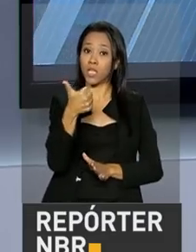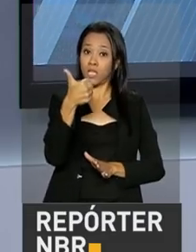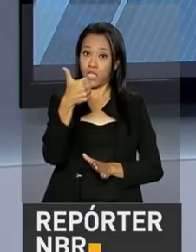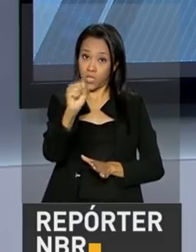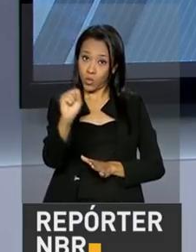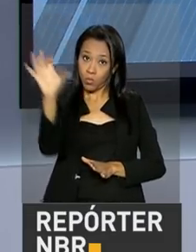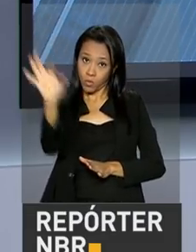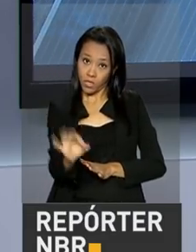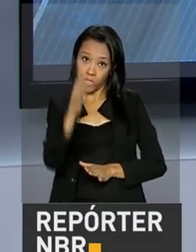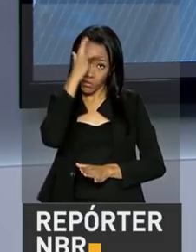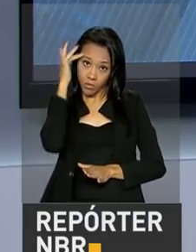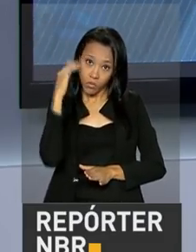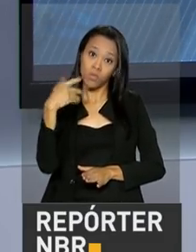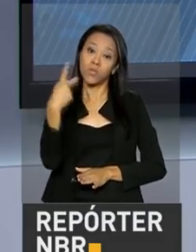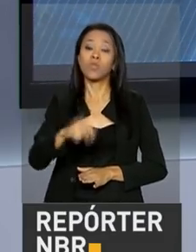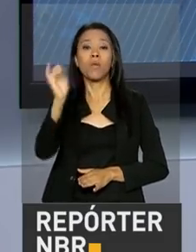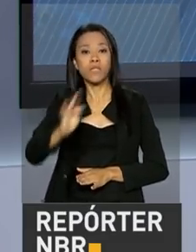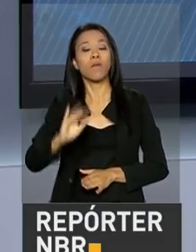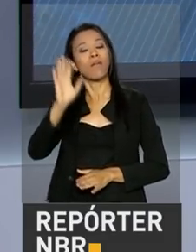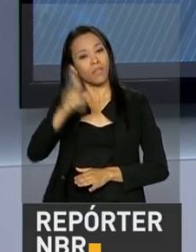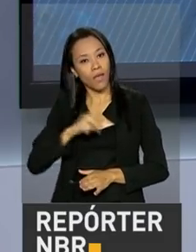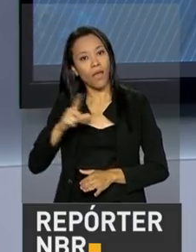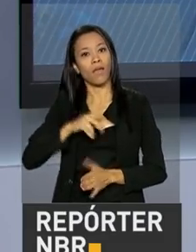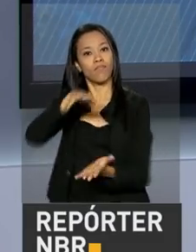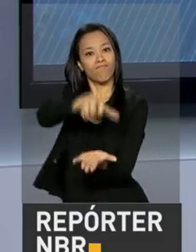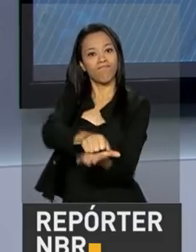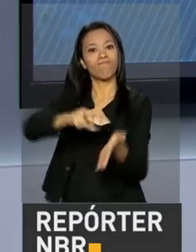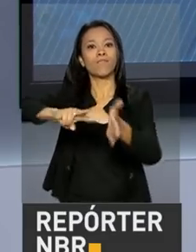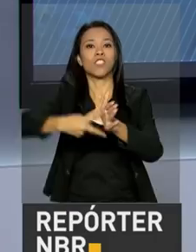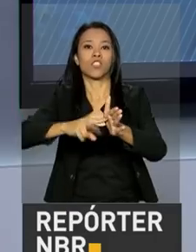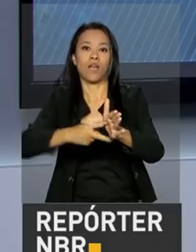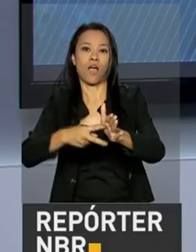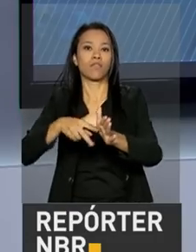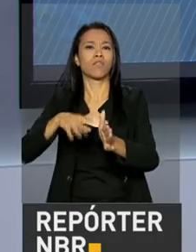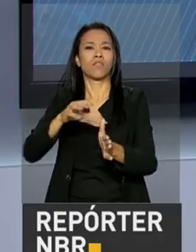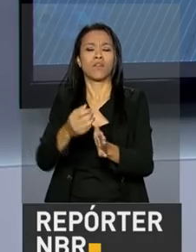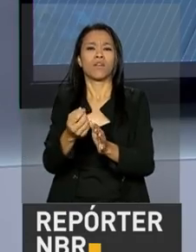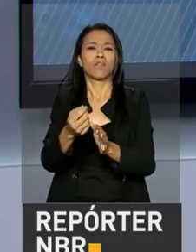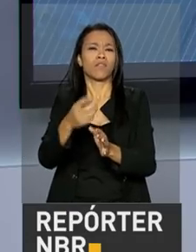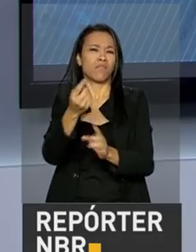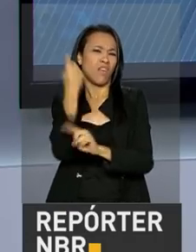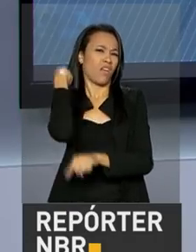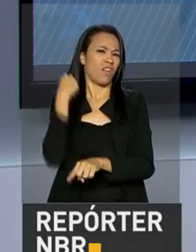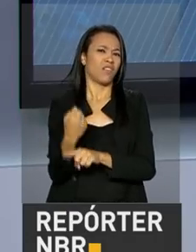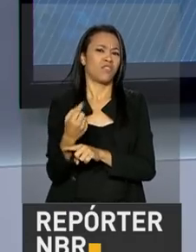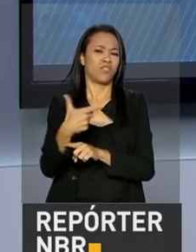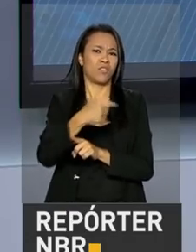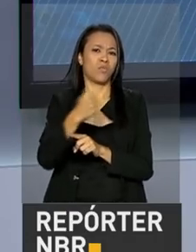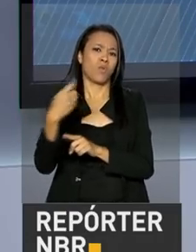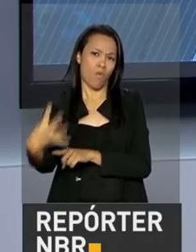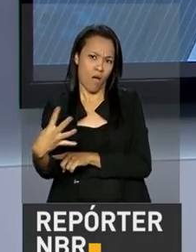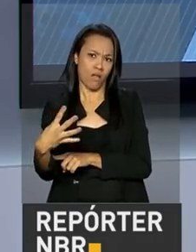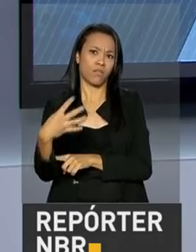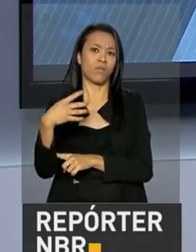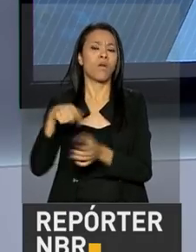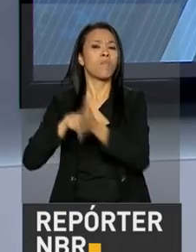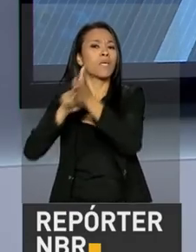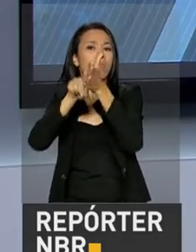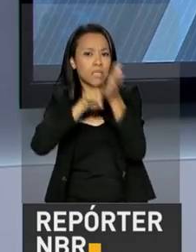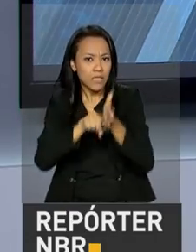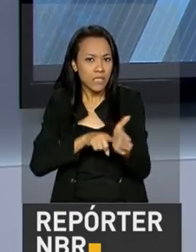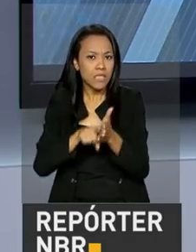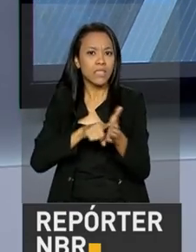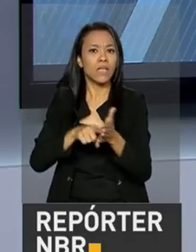são sindicalizados o maior percentual desde 2004 o estudo que faz um retrato das relações trabalhistas